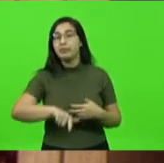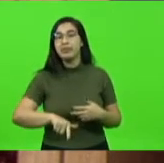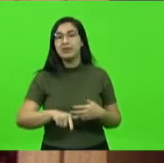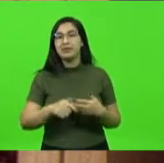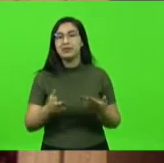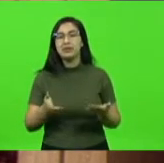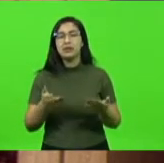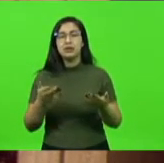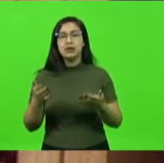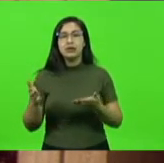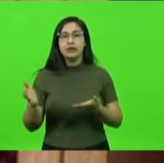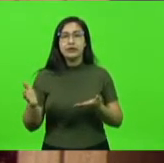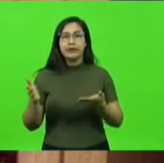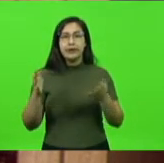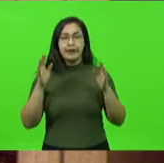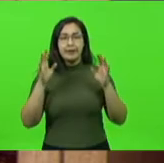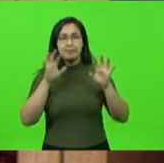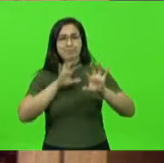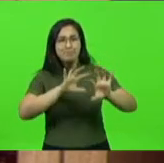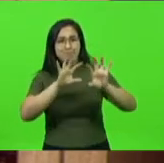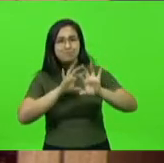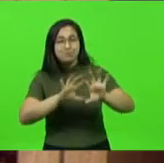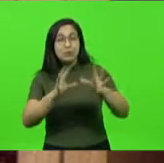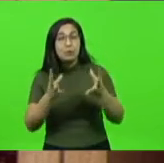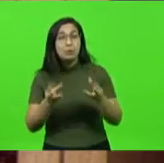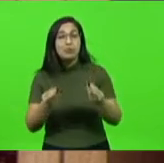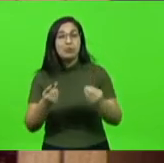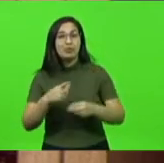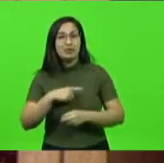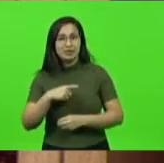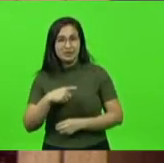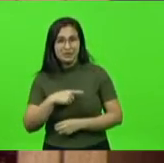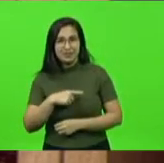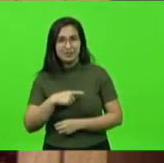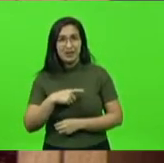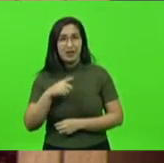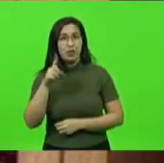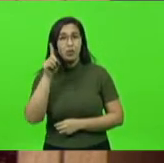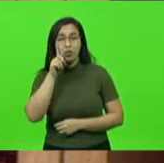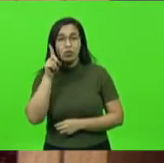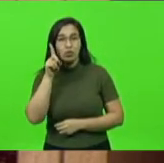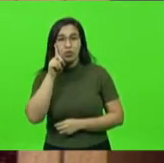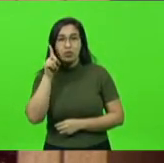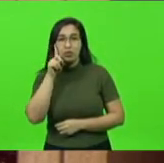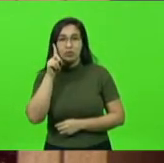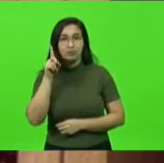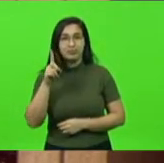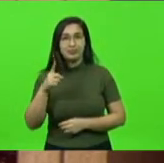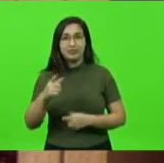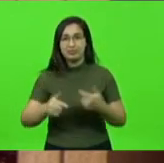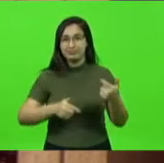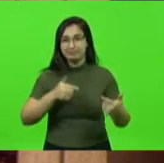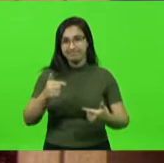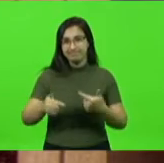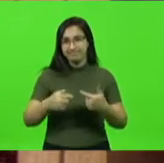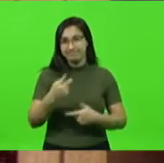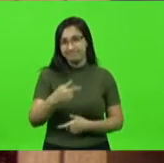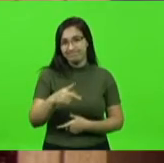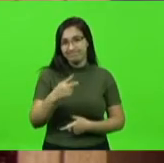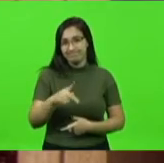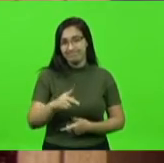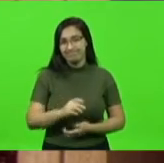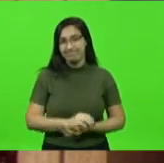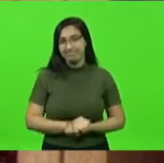a pressão que o policial de base vive e lhe assiste no dia a dia.